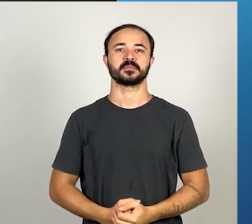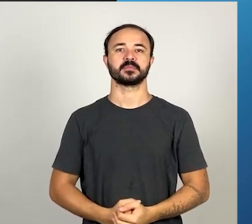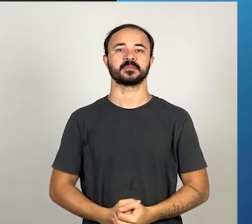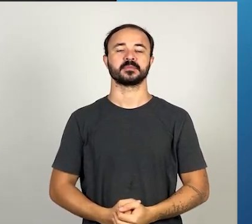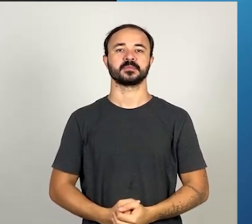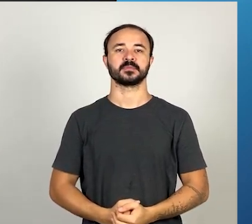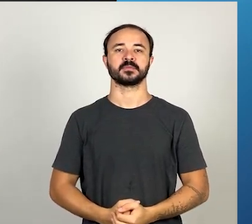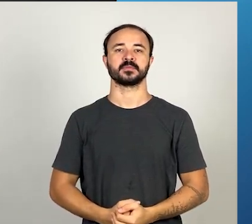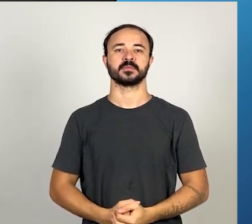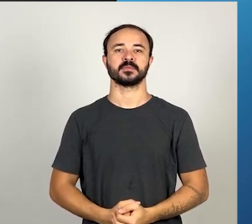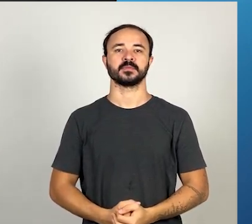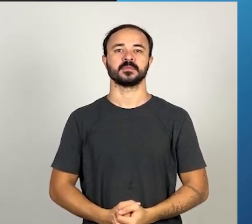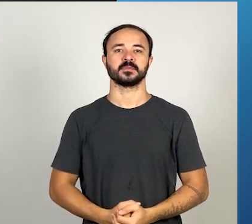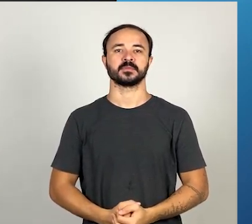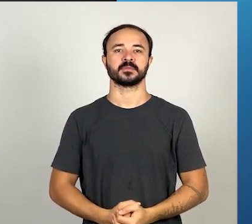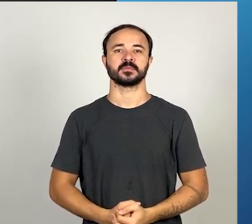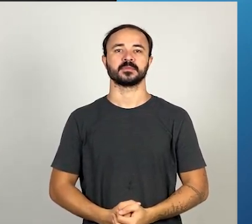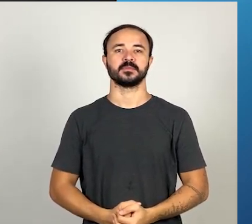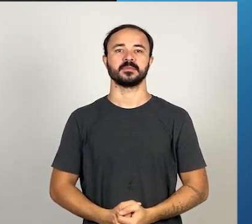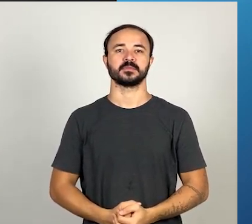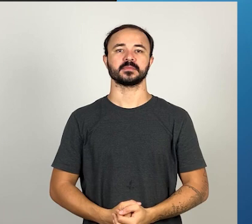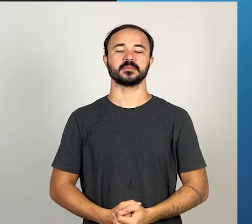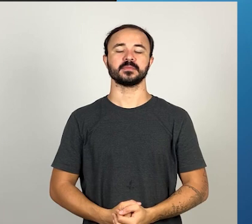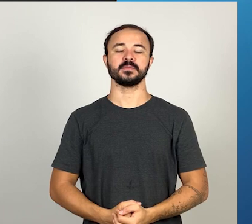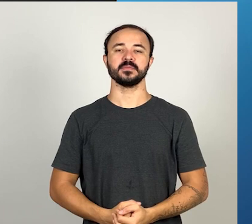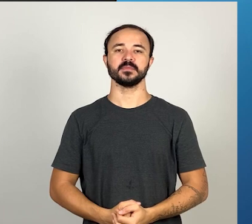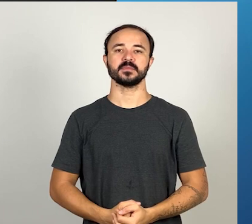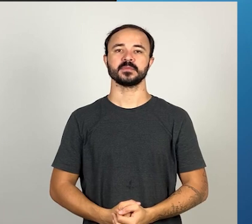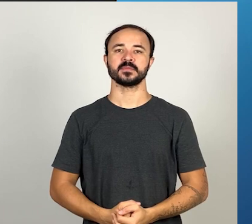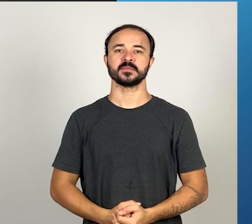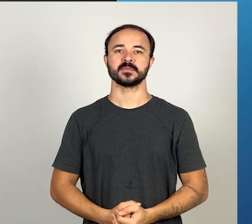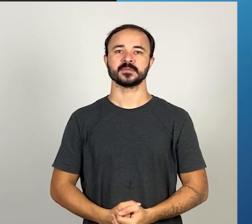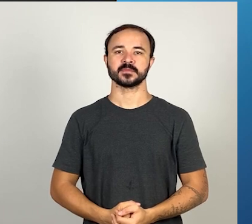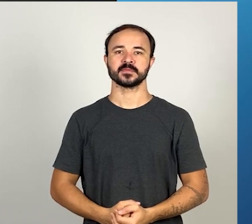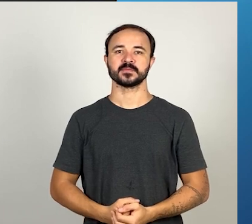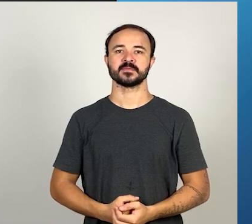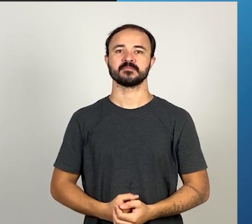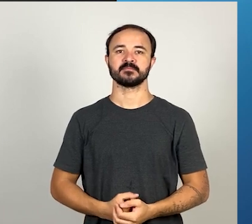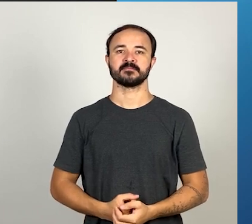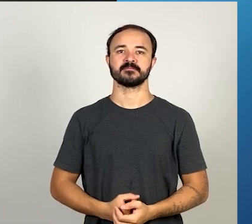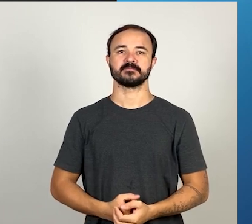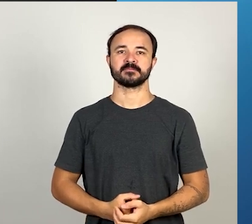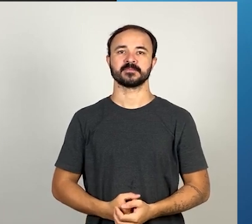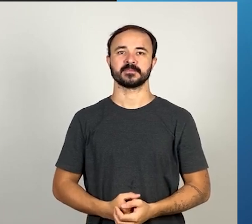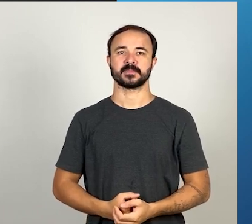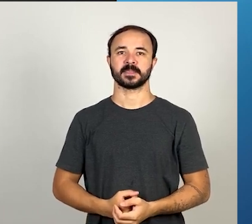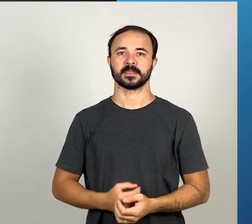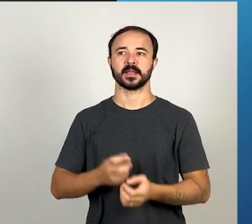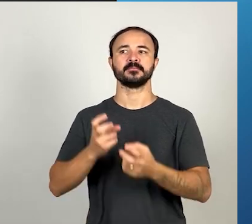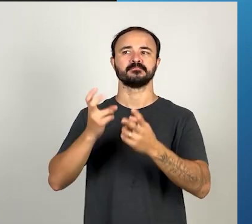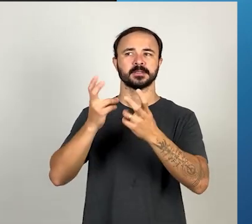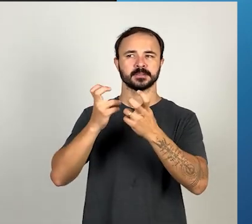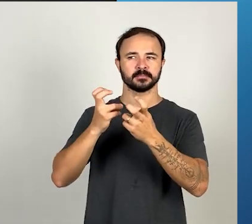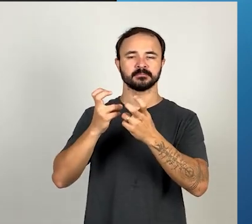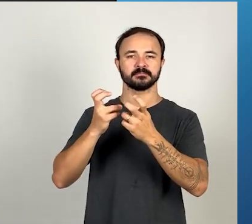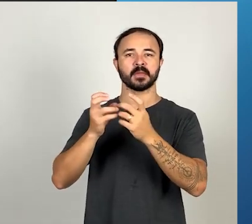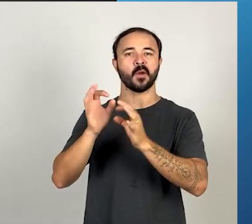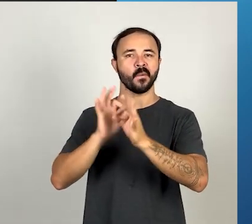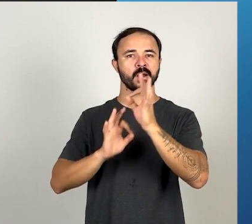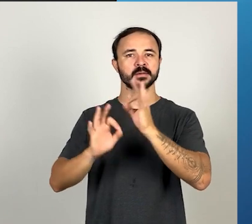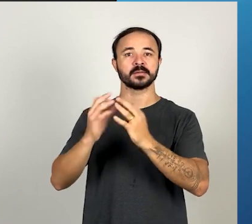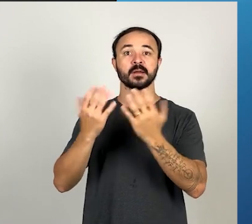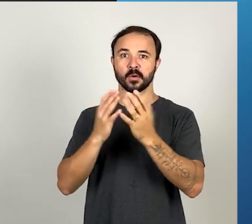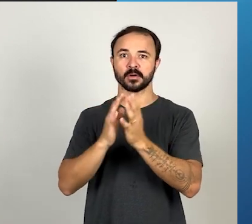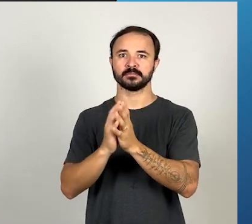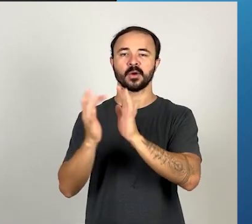isso vamos também colocar na segunda opção digital white, também indicando a porta 2, só que